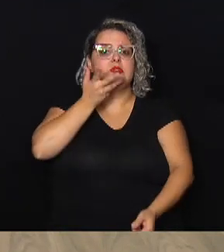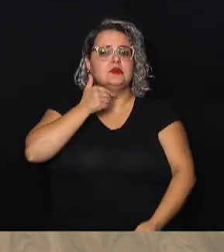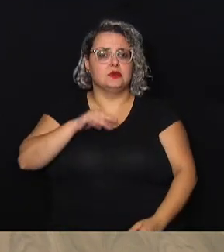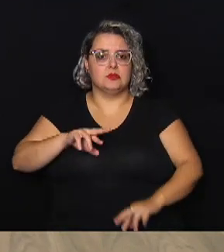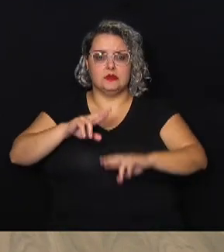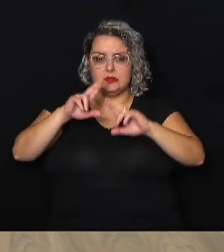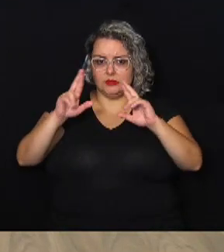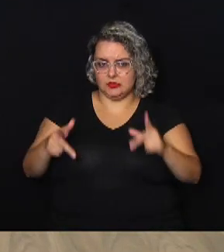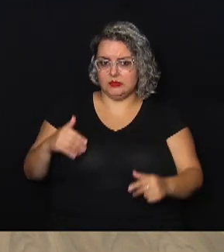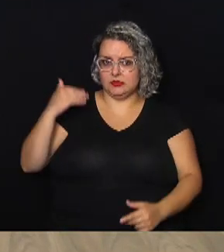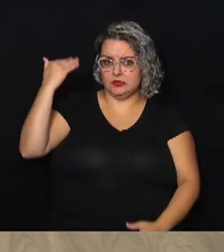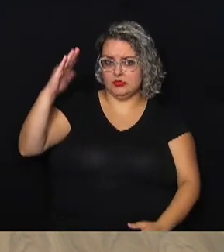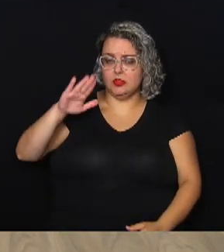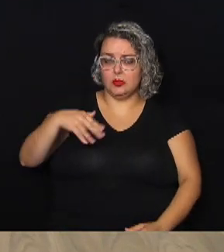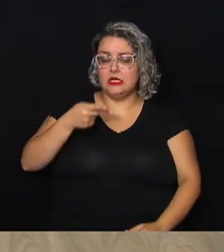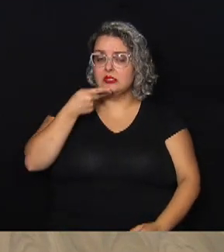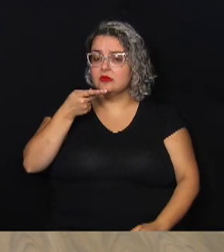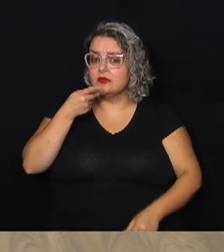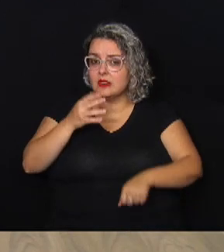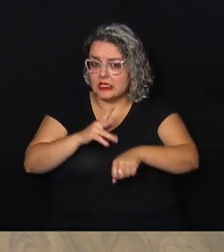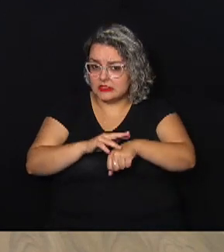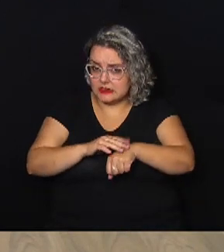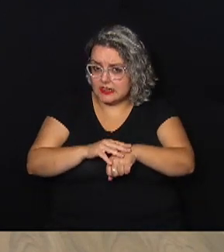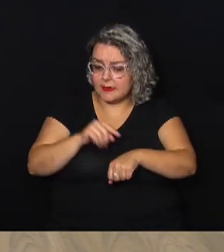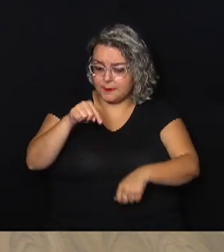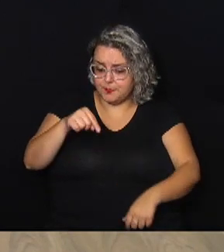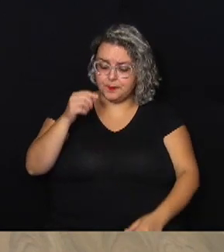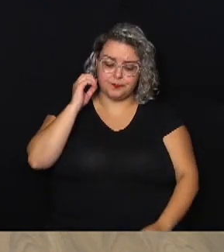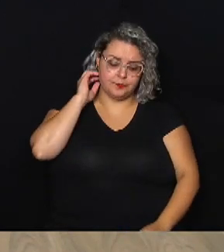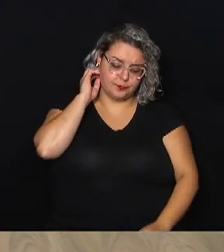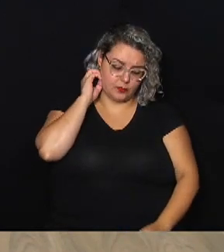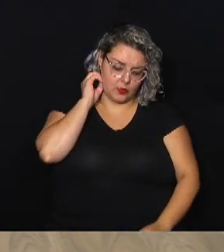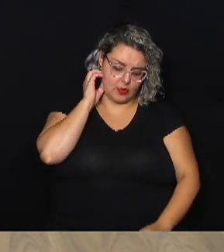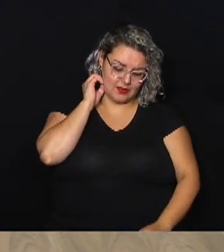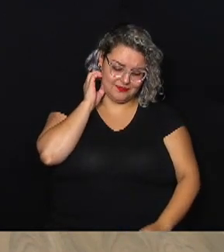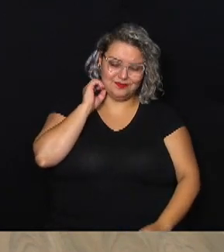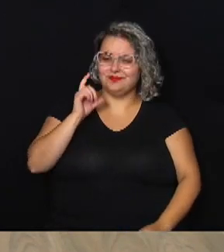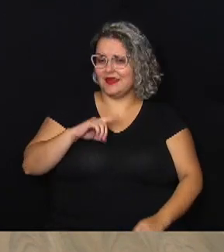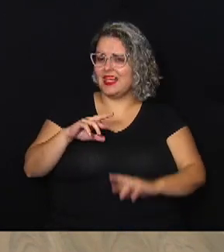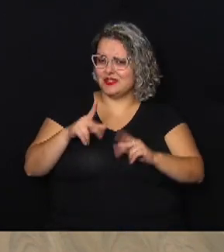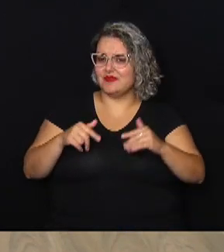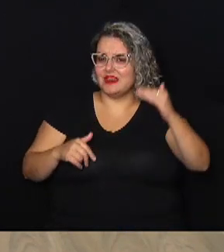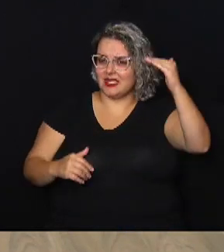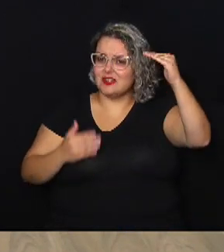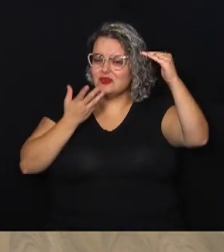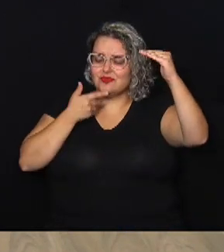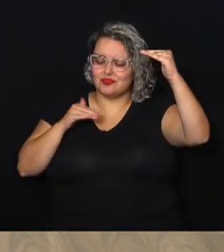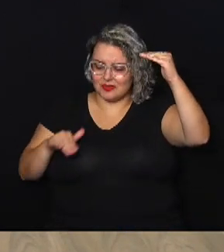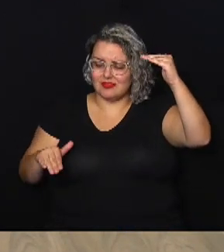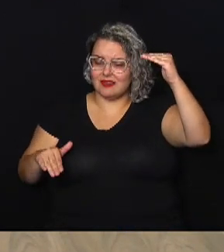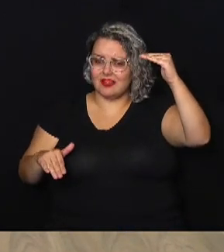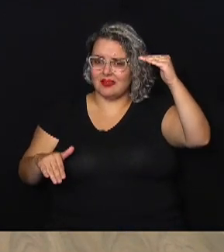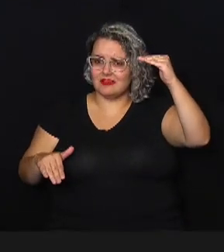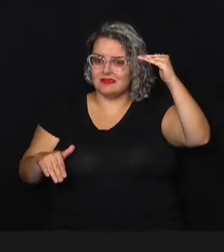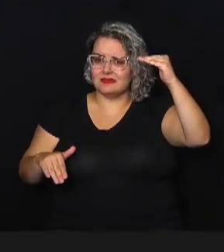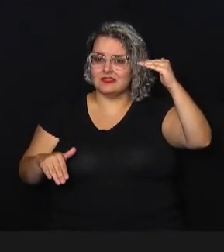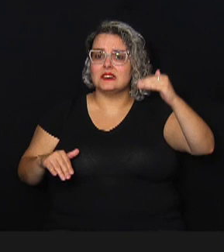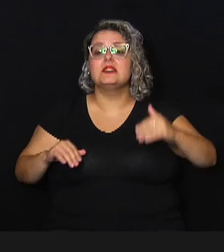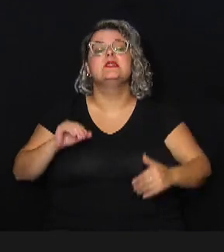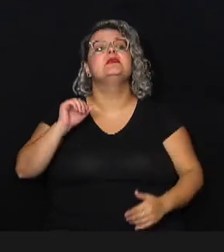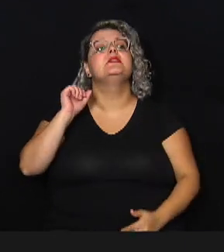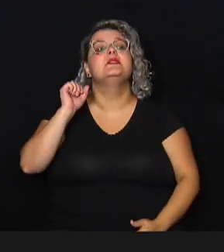Quando a gente fala, então, dessa doença, doutor, tem diferença adulto e criança? Sim, tem